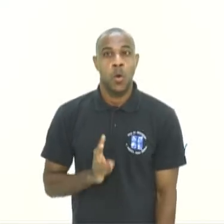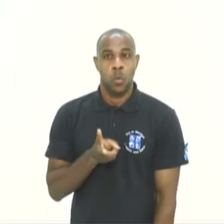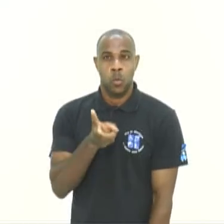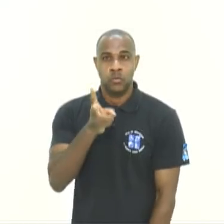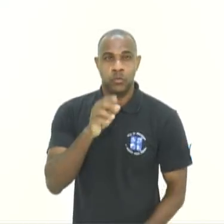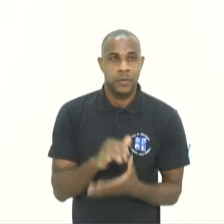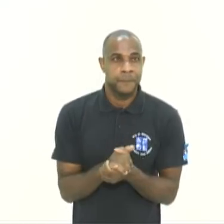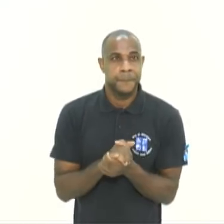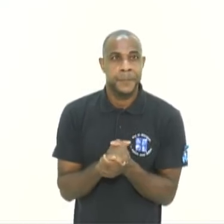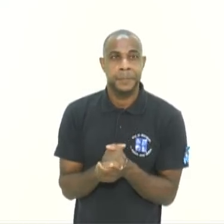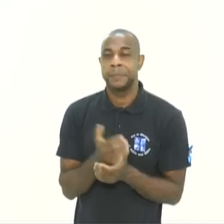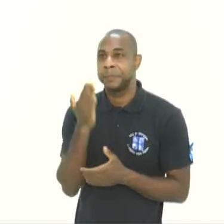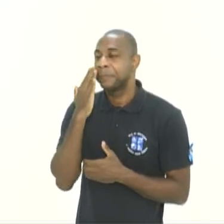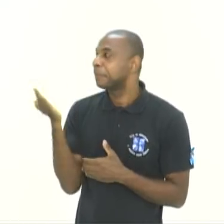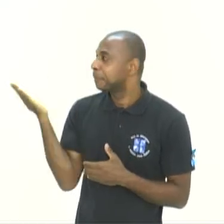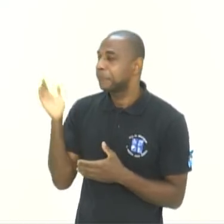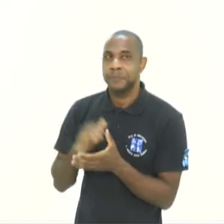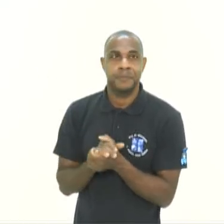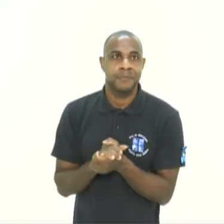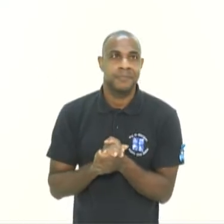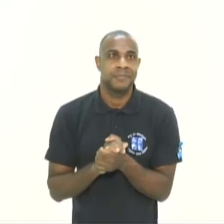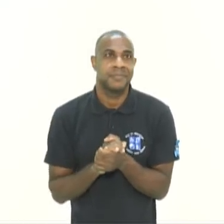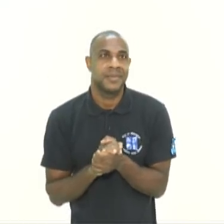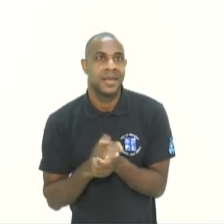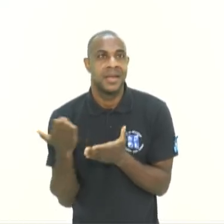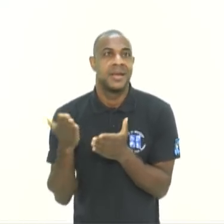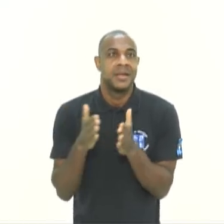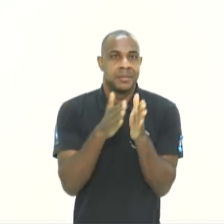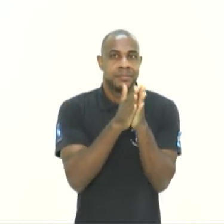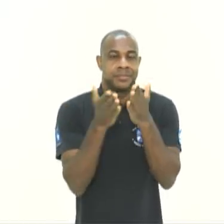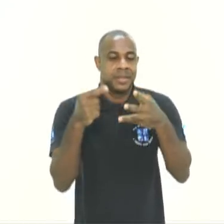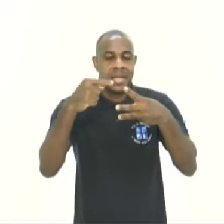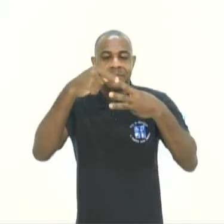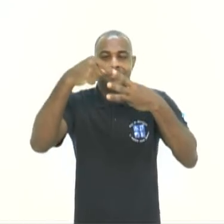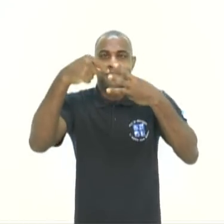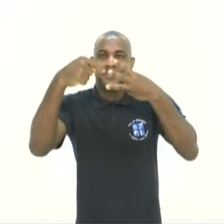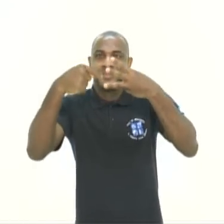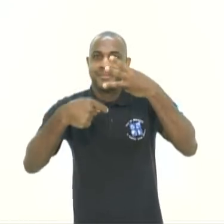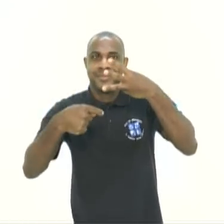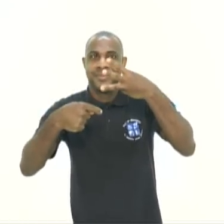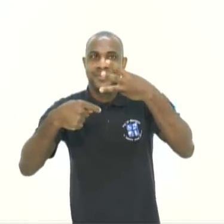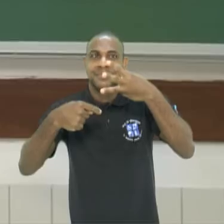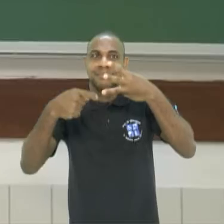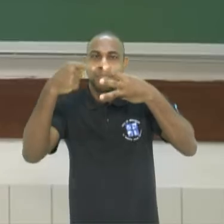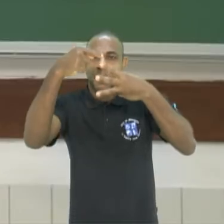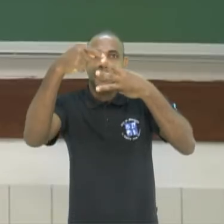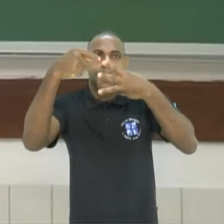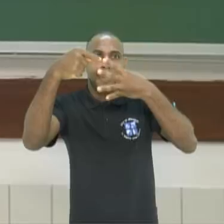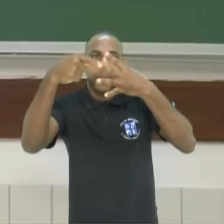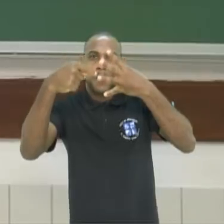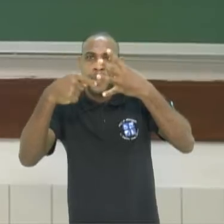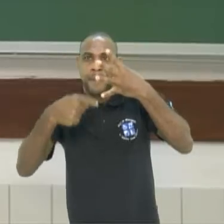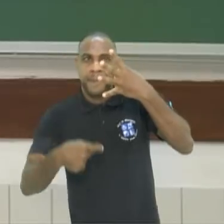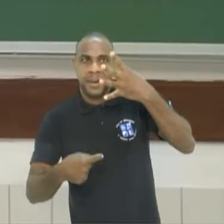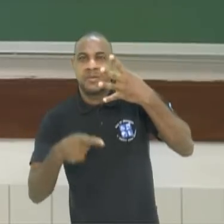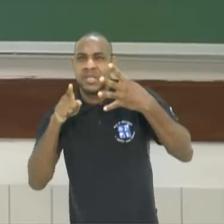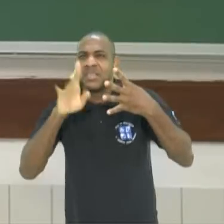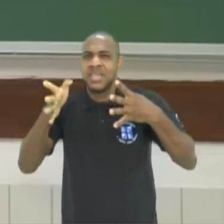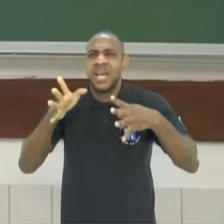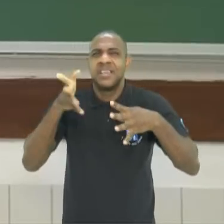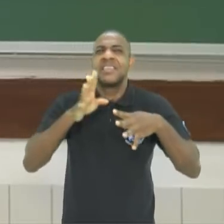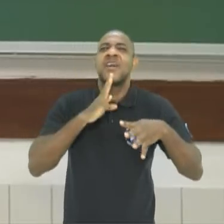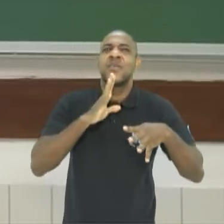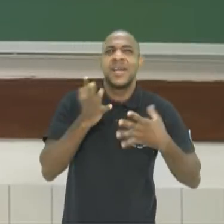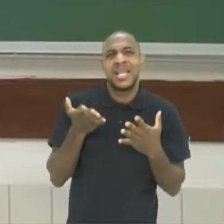Continuando. A composição de um texto dissertativo argumentativo é dividido naquilo que vocês já conhecem, que é o